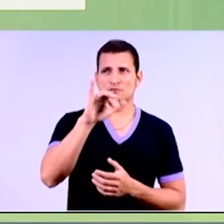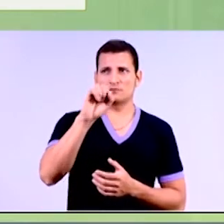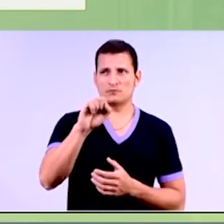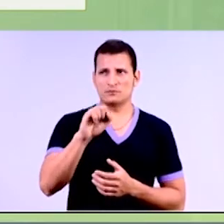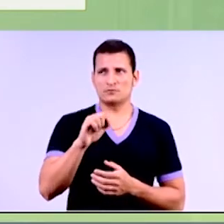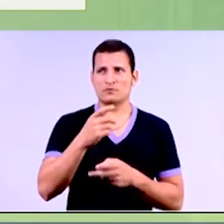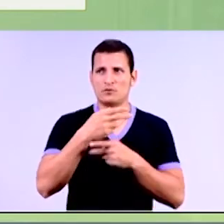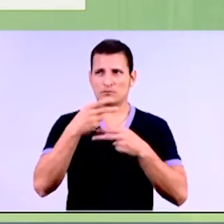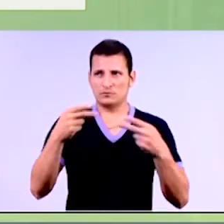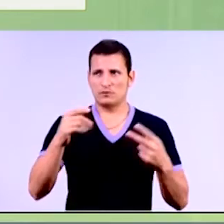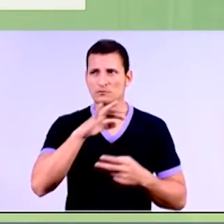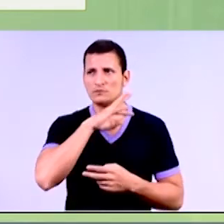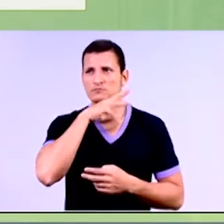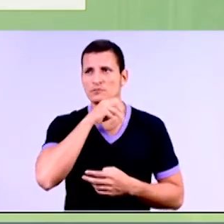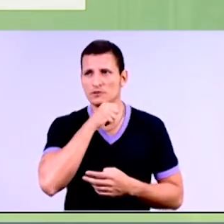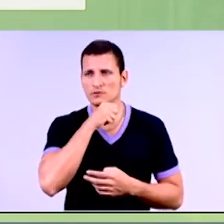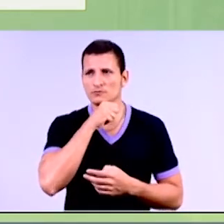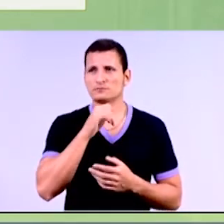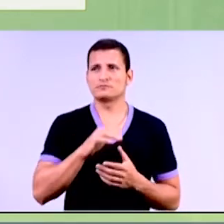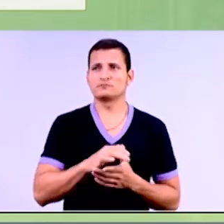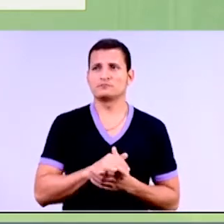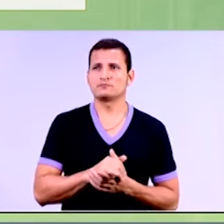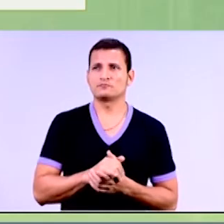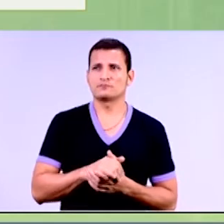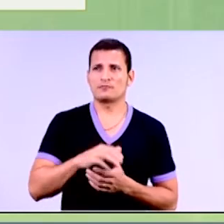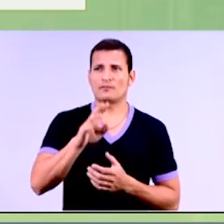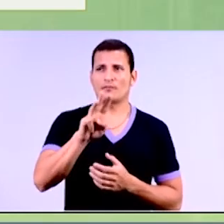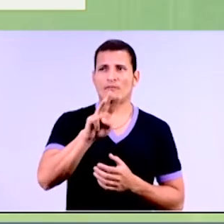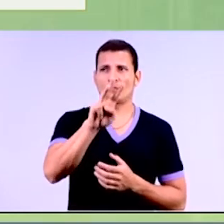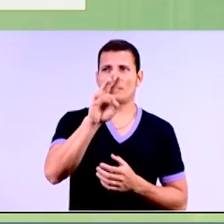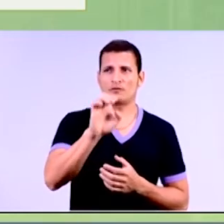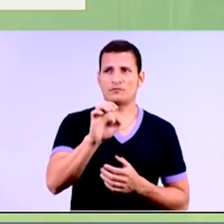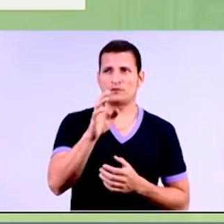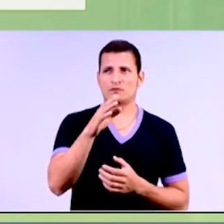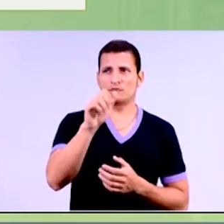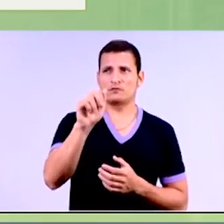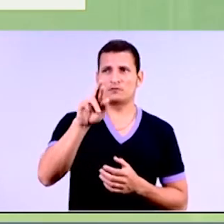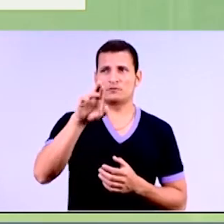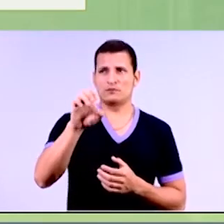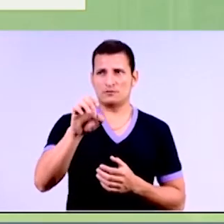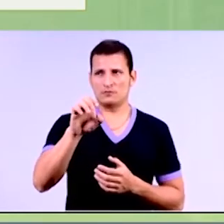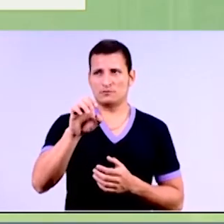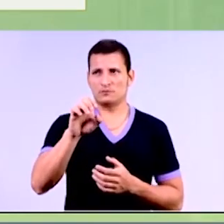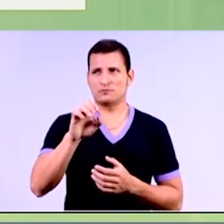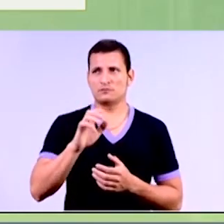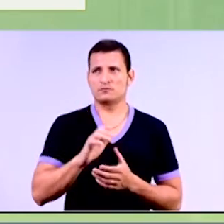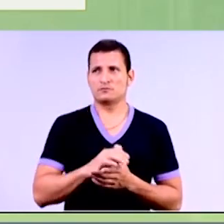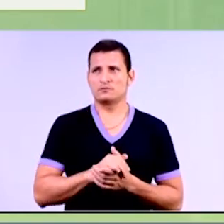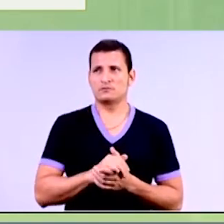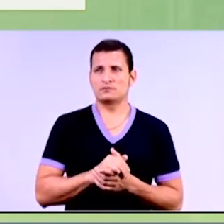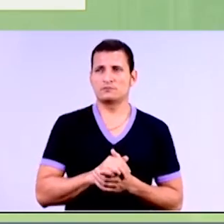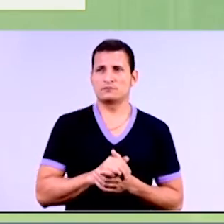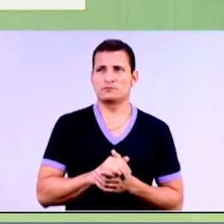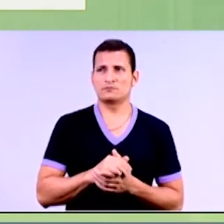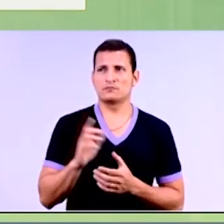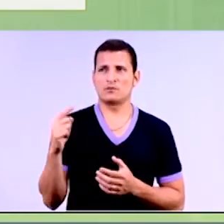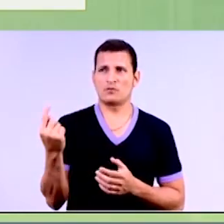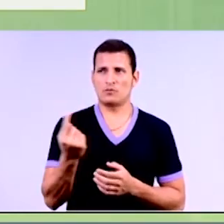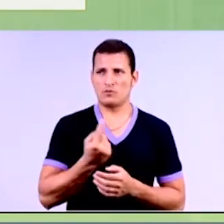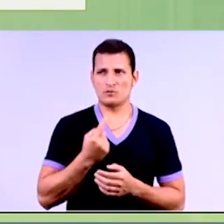animais, na forma contracta it's. We are, nós somos ou estamos, na forma contracta